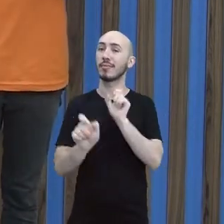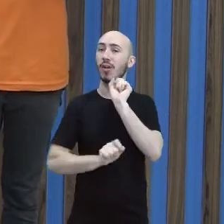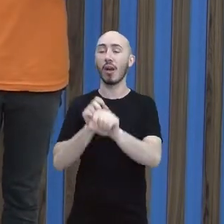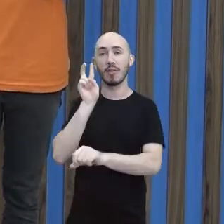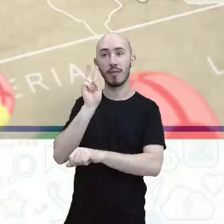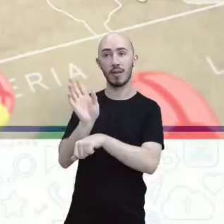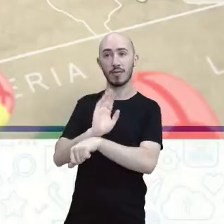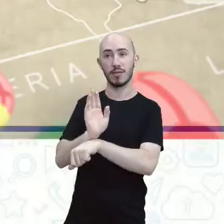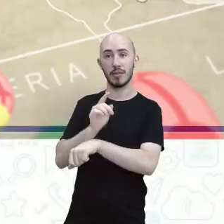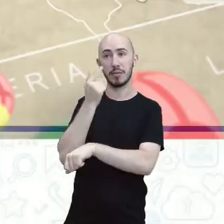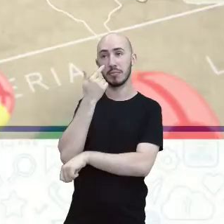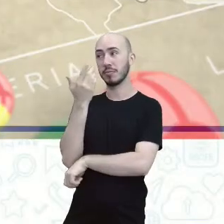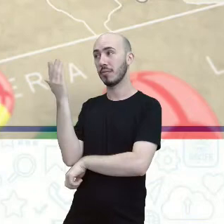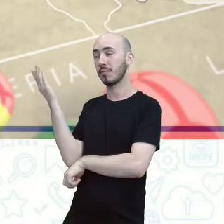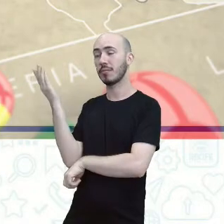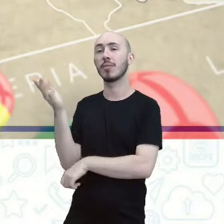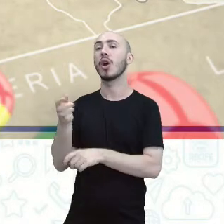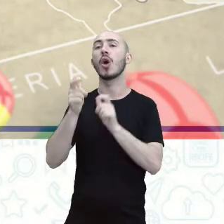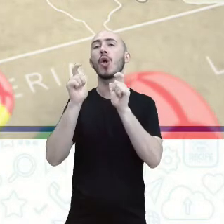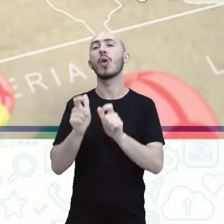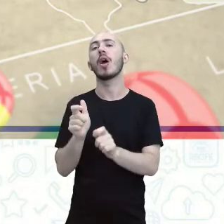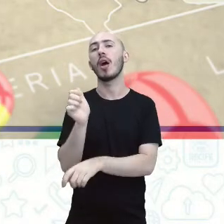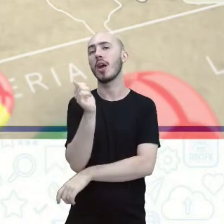Veneza, Itália.